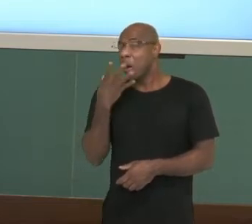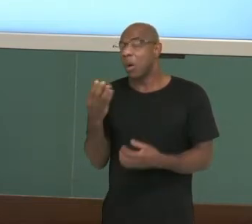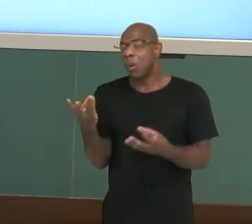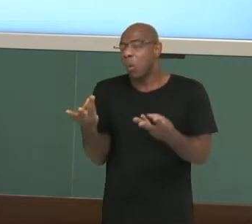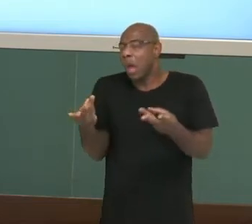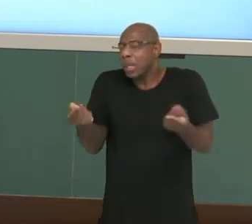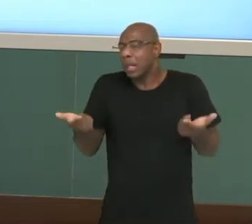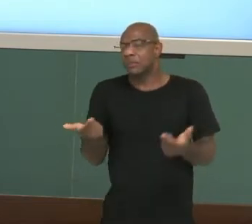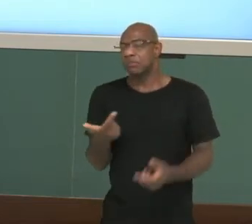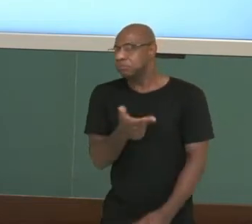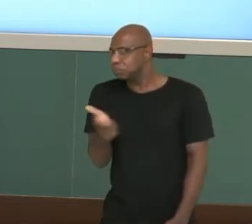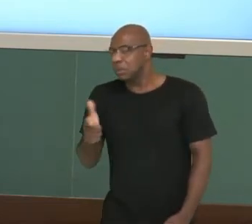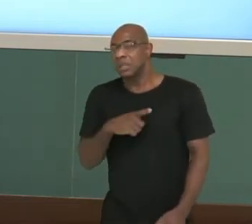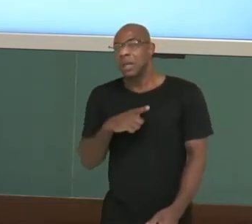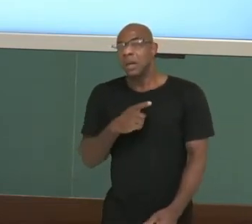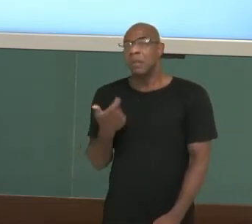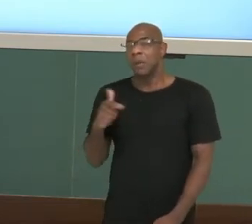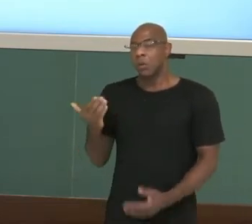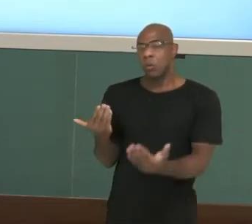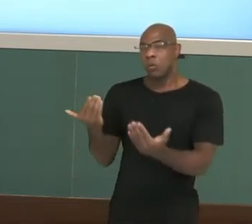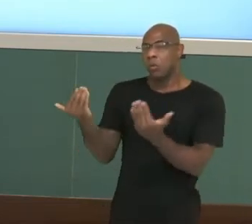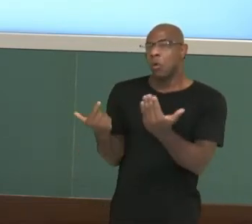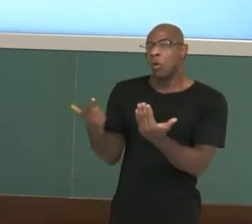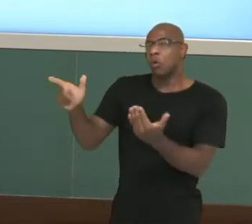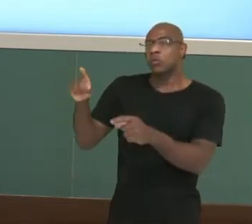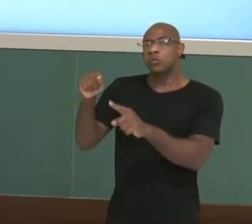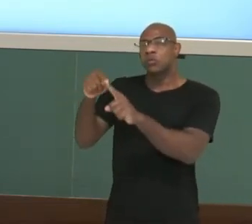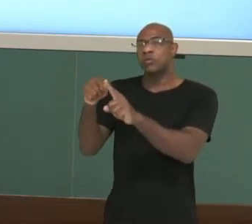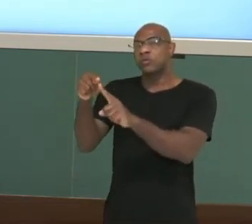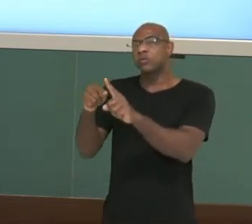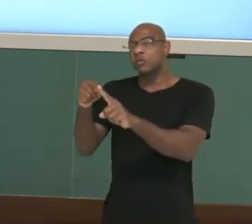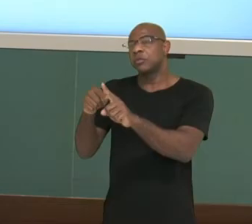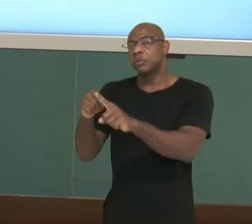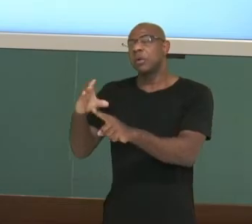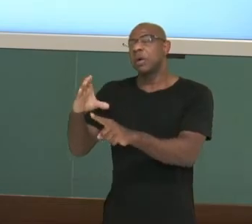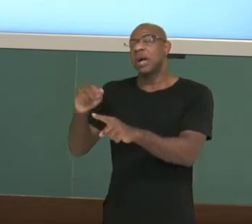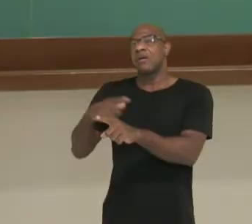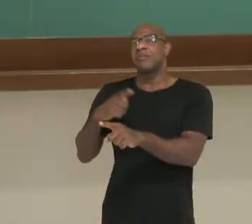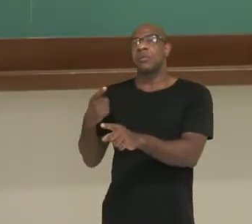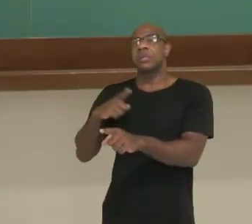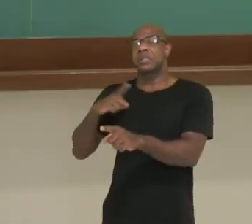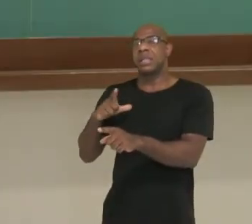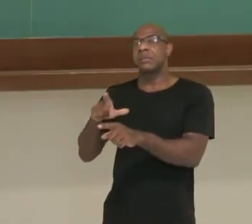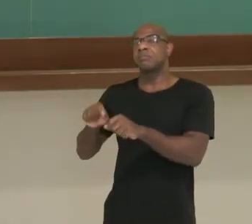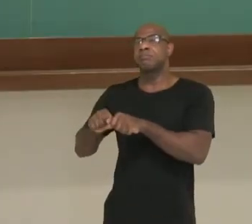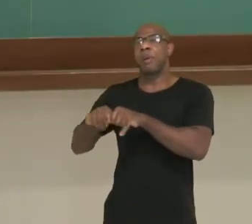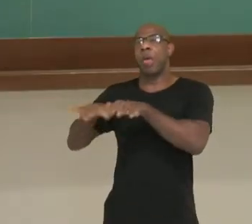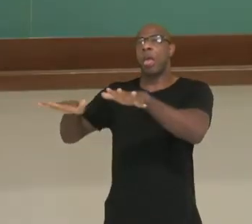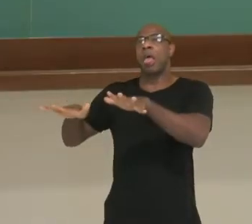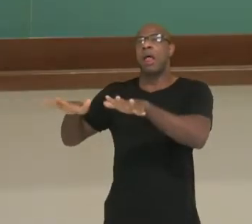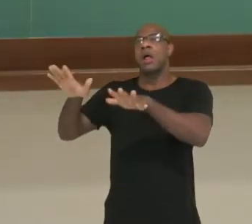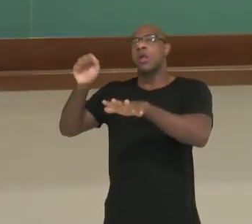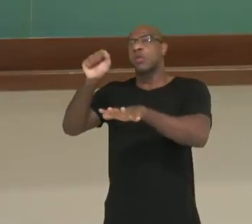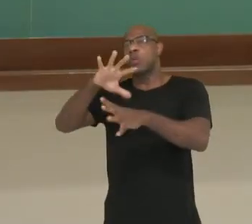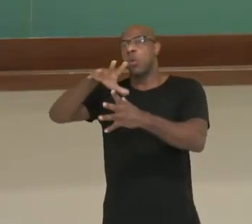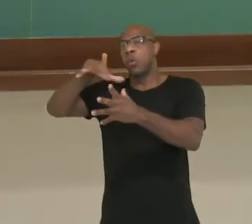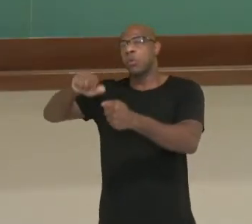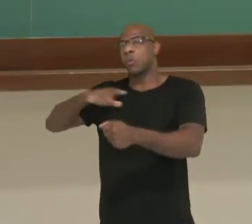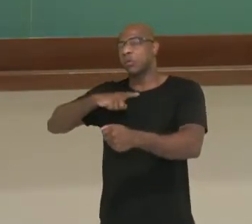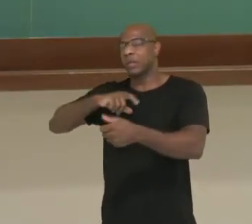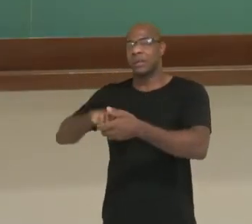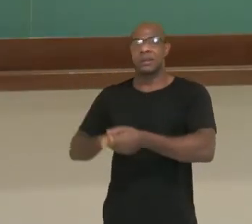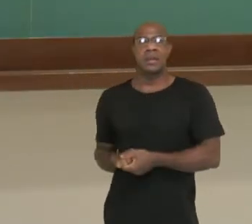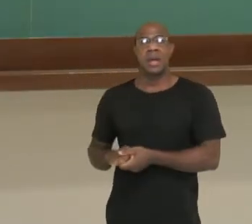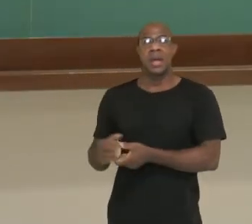quando comparado a outras fontes de carvão mineral disponíveis pelo mundo. Aqui vale um paralelo para o